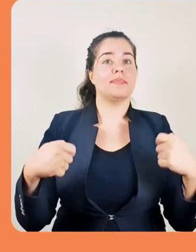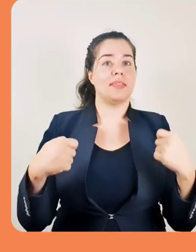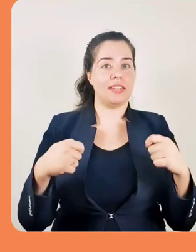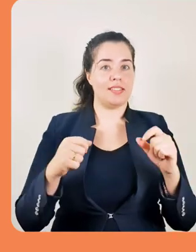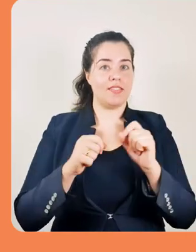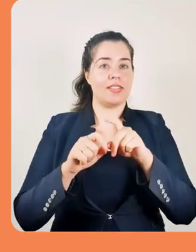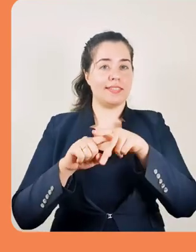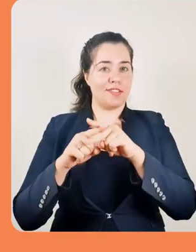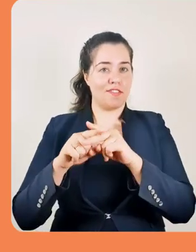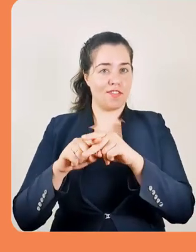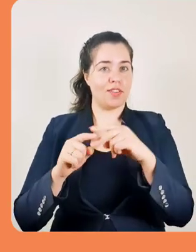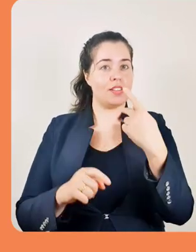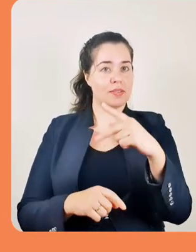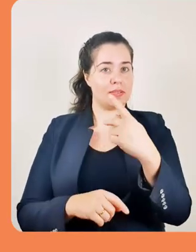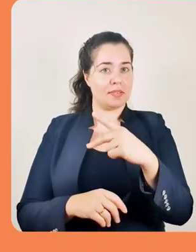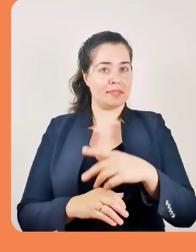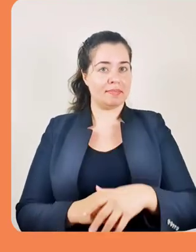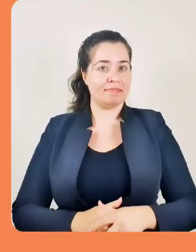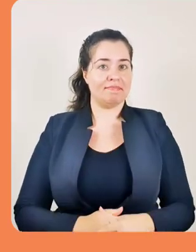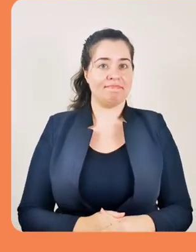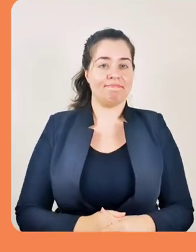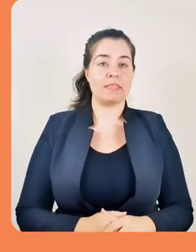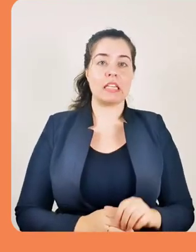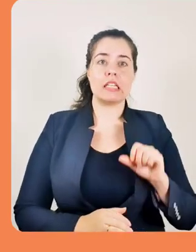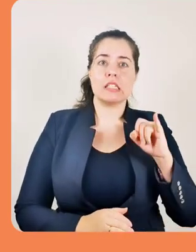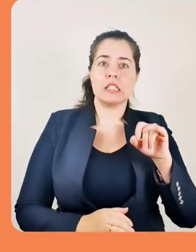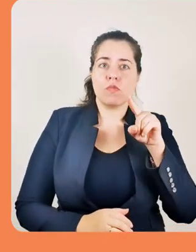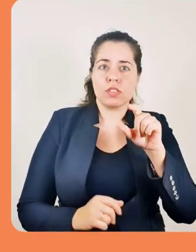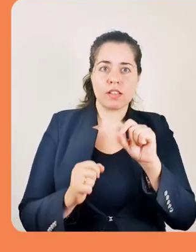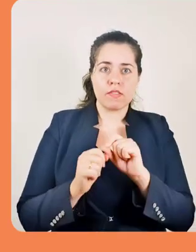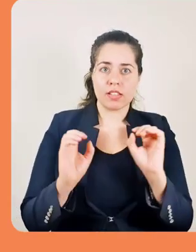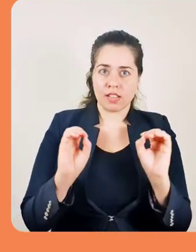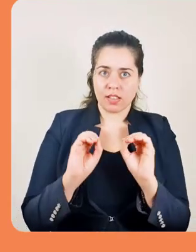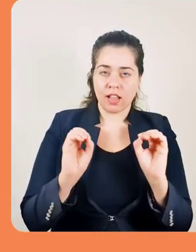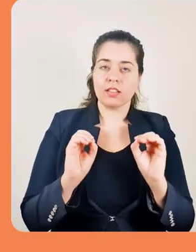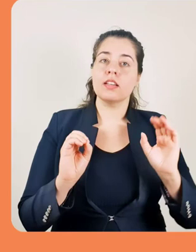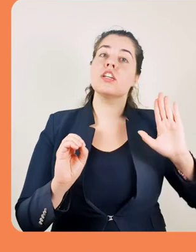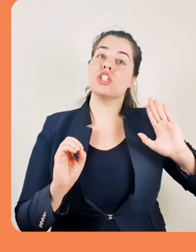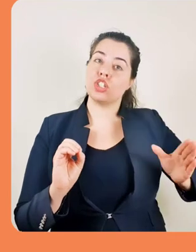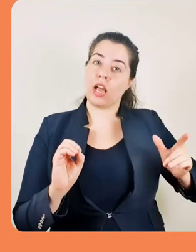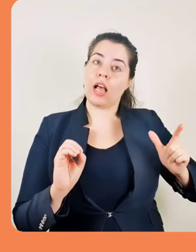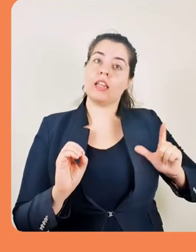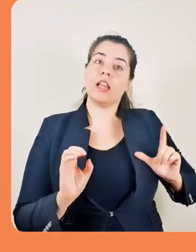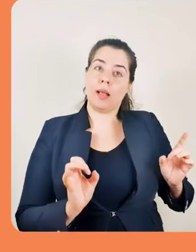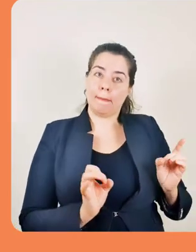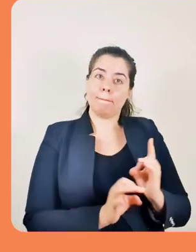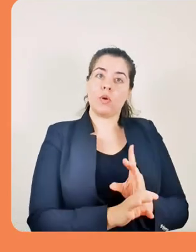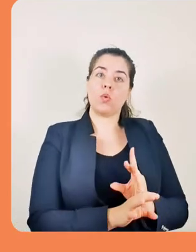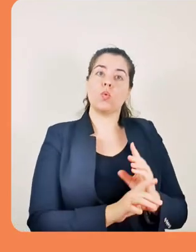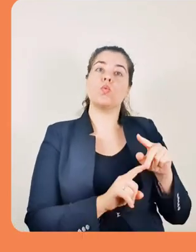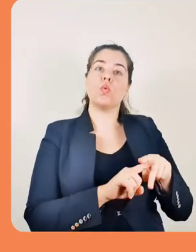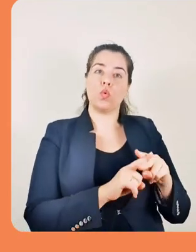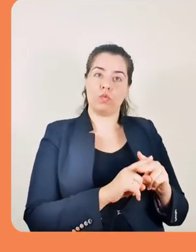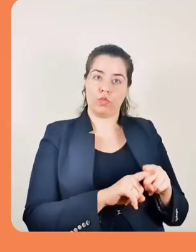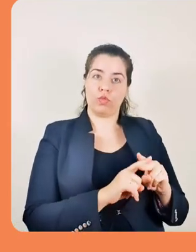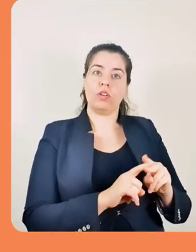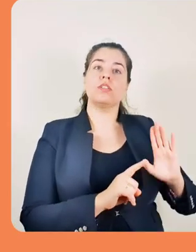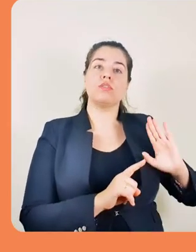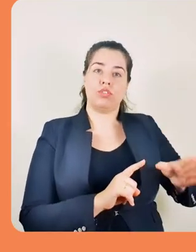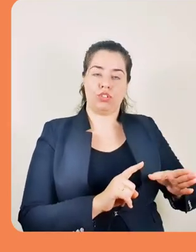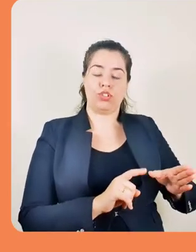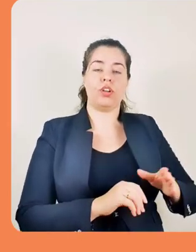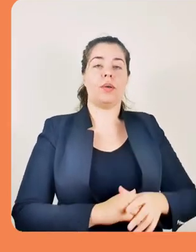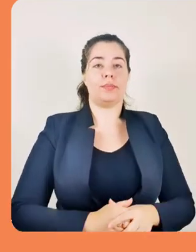agora Você precisará fazer as configurações dele se você não fizer nada já existem algumas